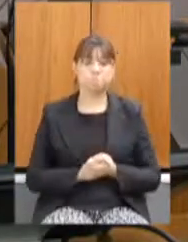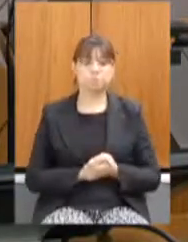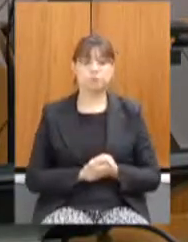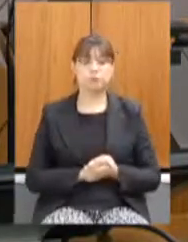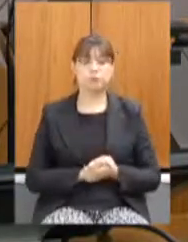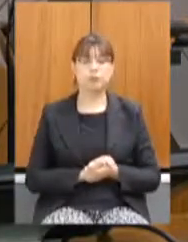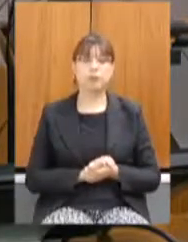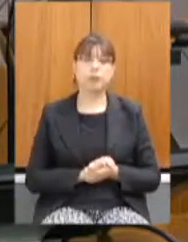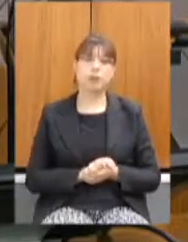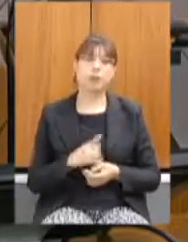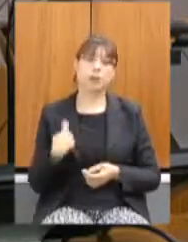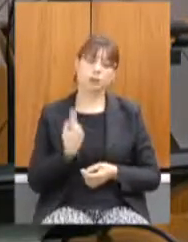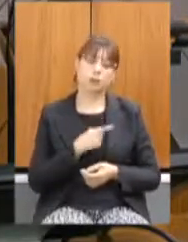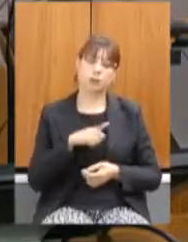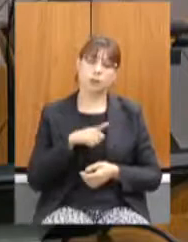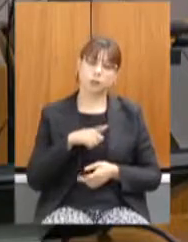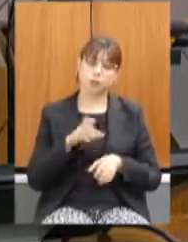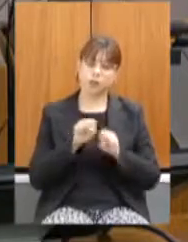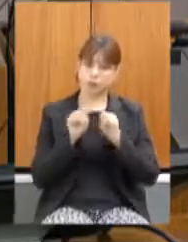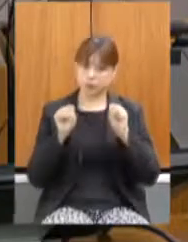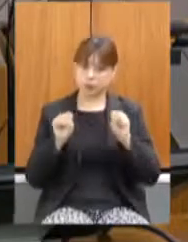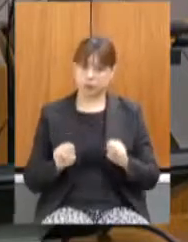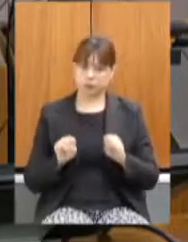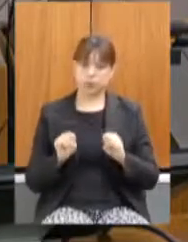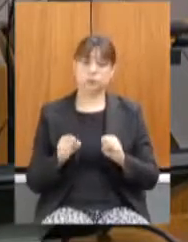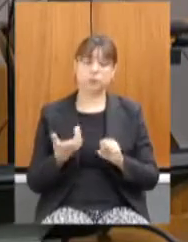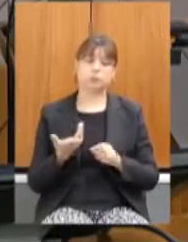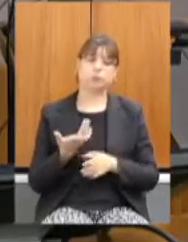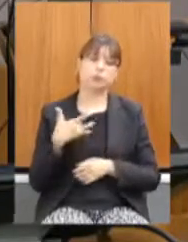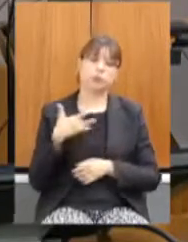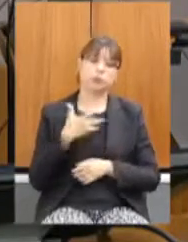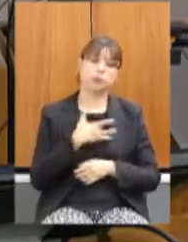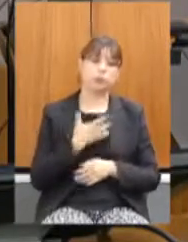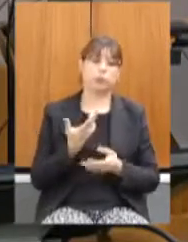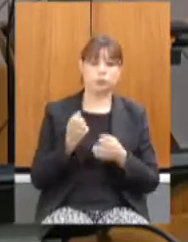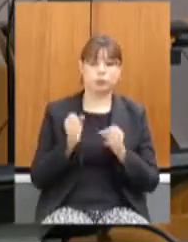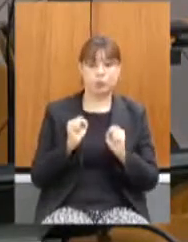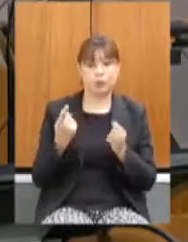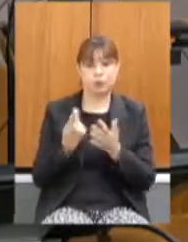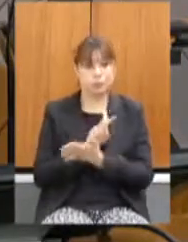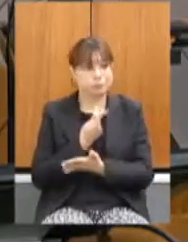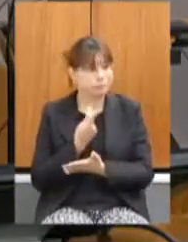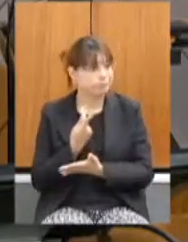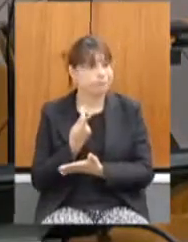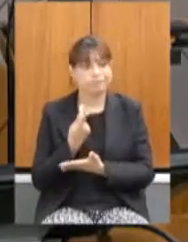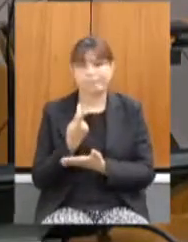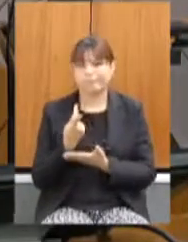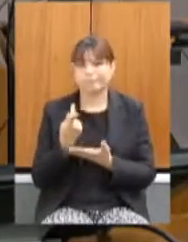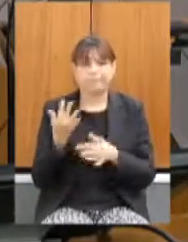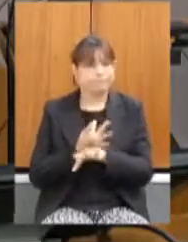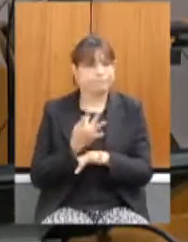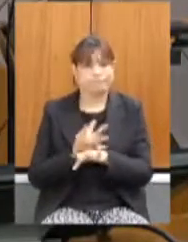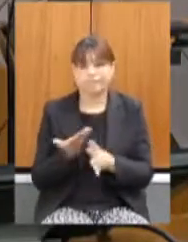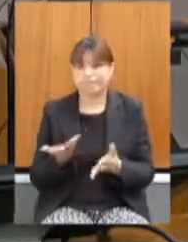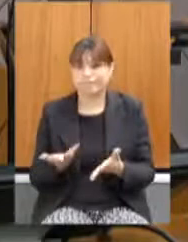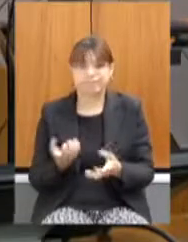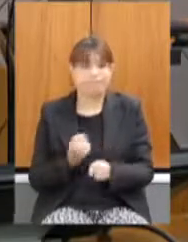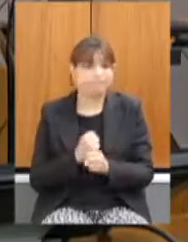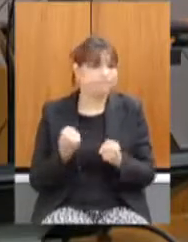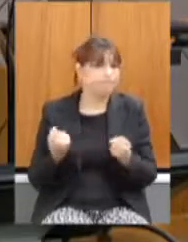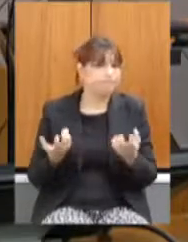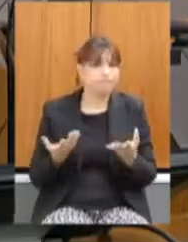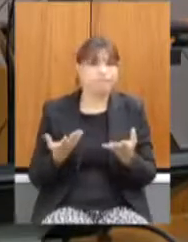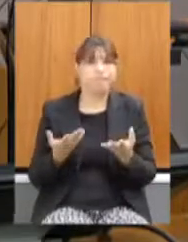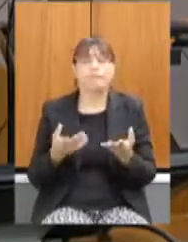cenário nós temos o sistema de saúde em político possível colapso uma necessidade de ofertar e equipamentos de proteção individual